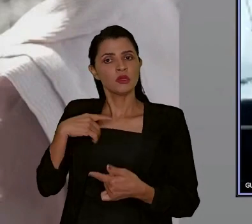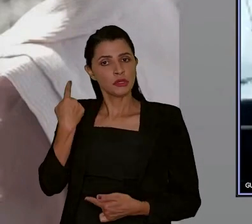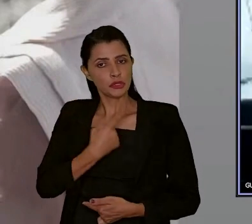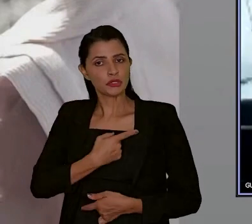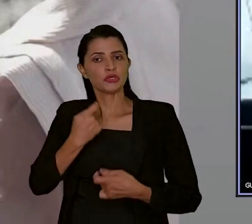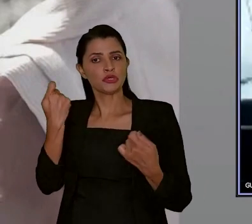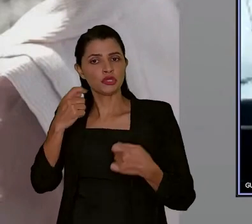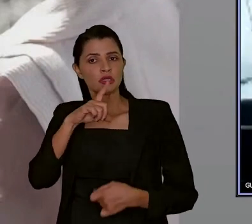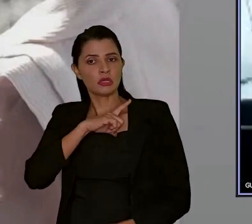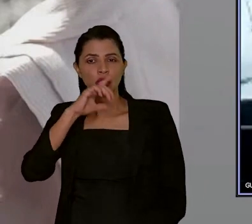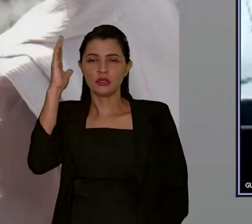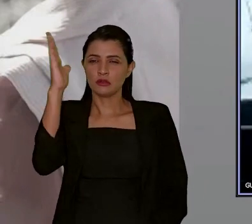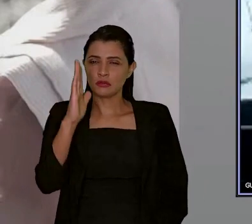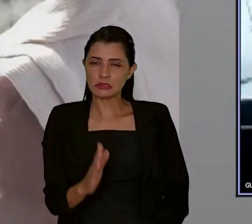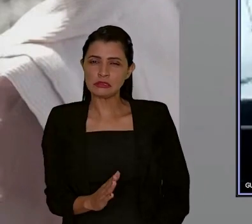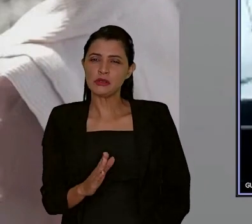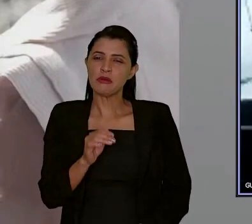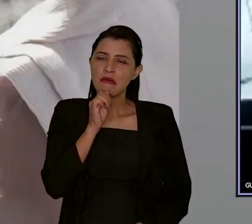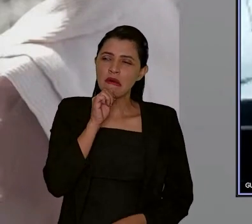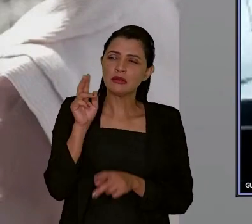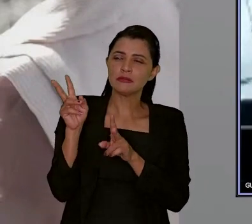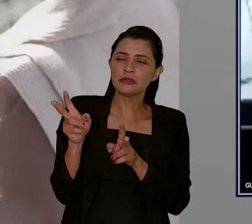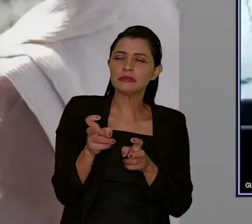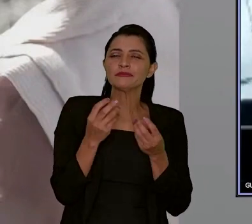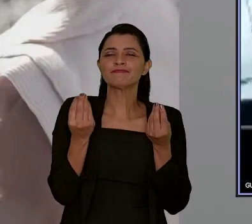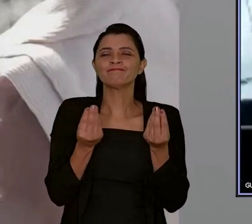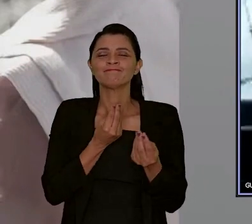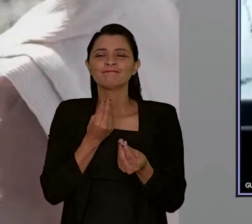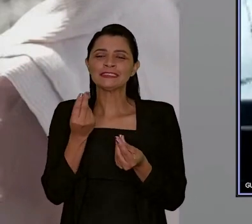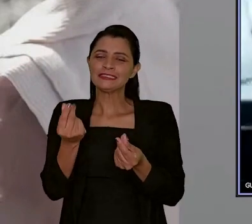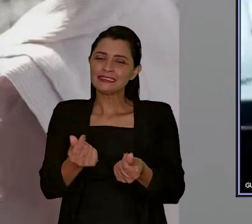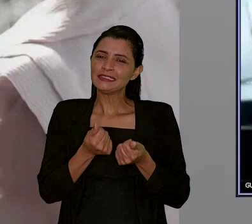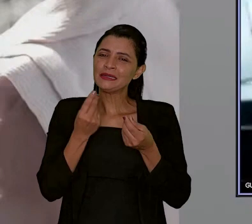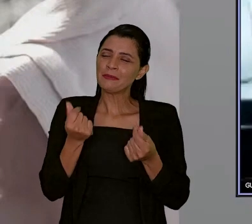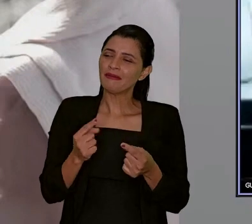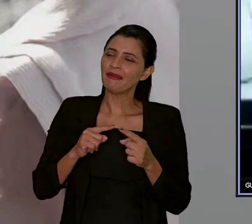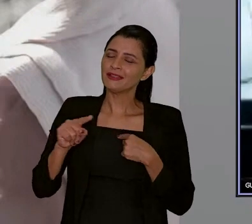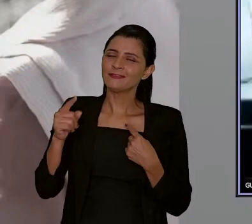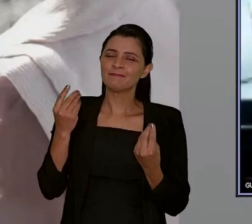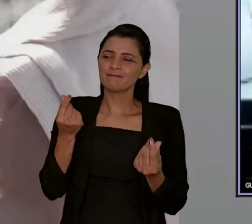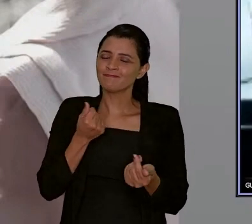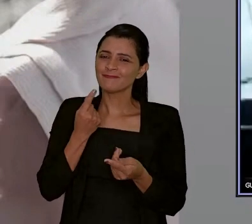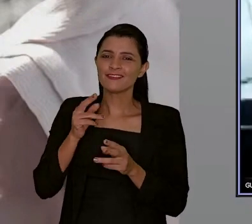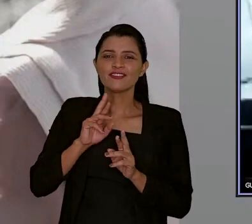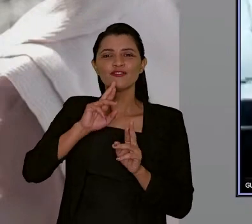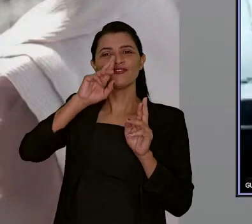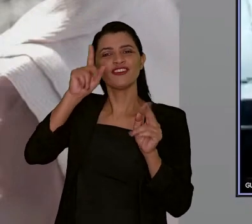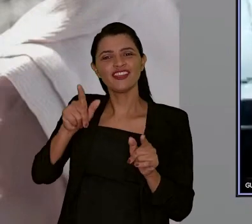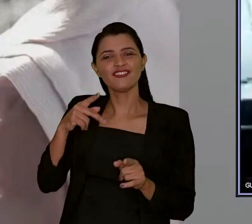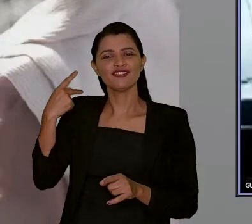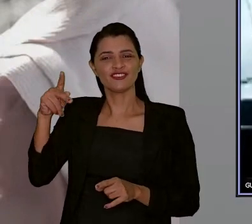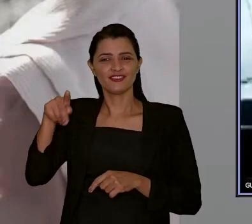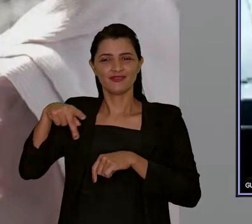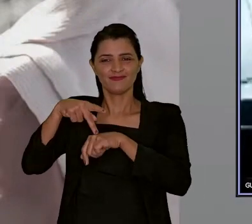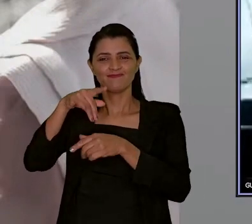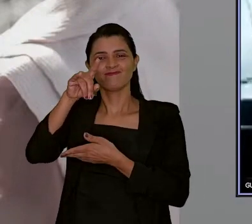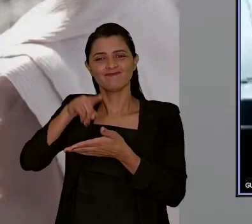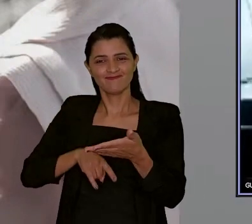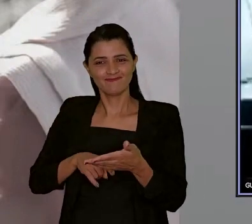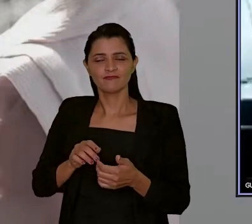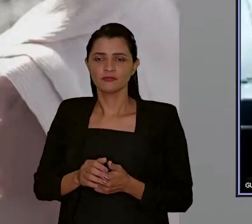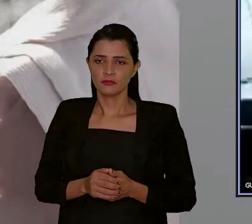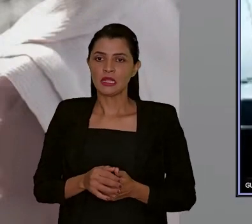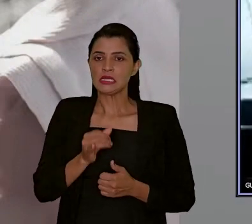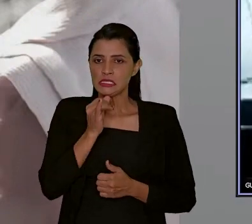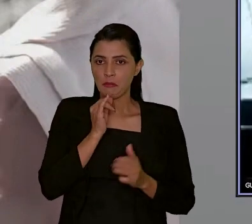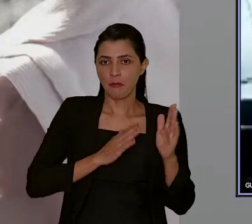ainda uma visão, de certa forma, um pouco truncada a respeito deles. O prazo de 6 semanas, que ontem,